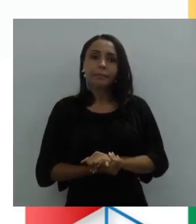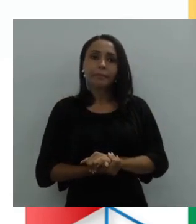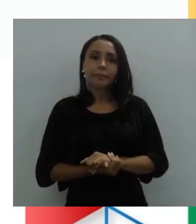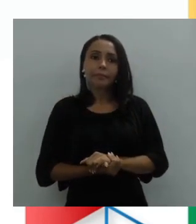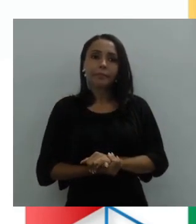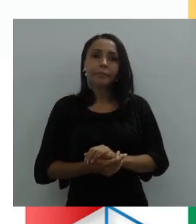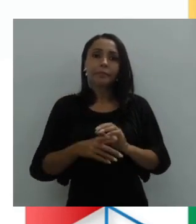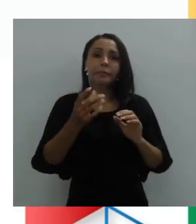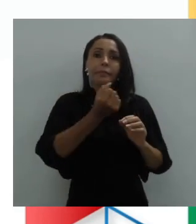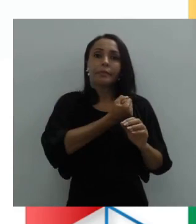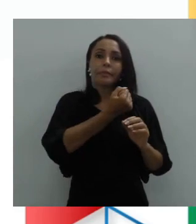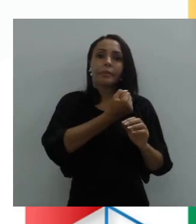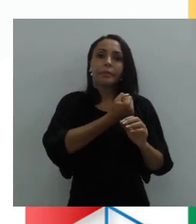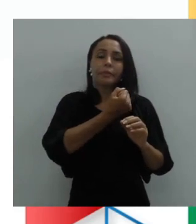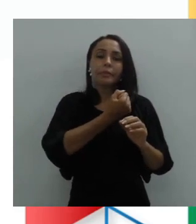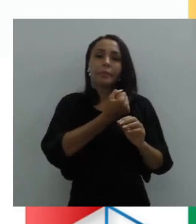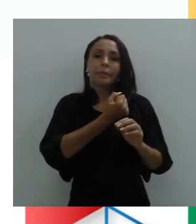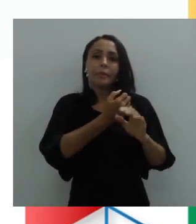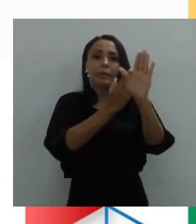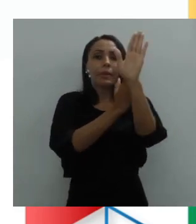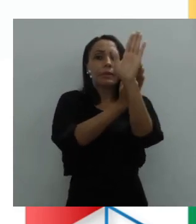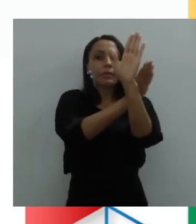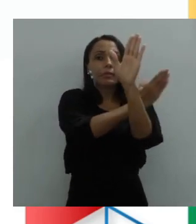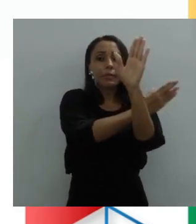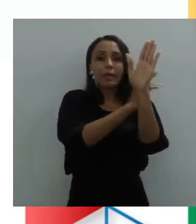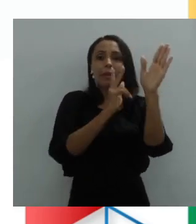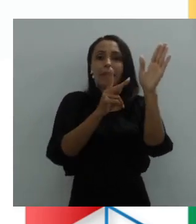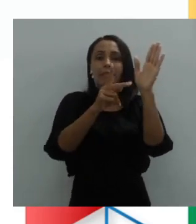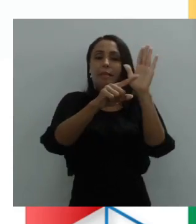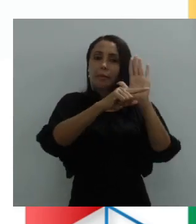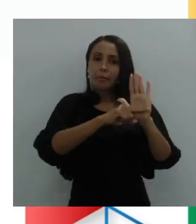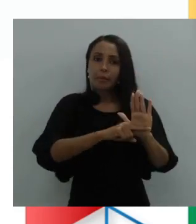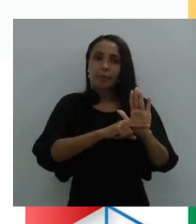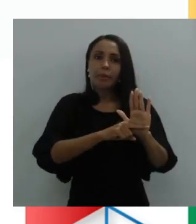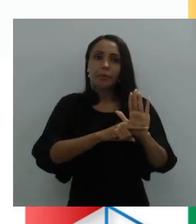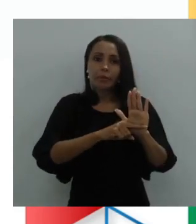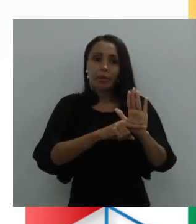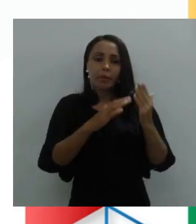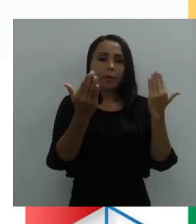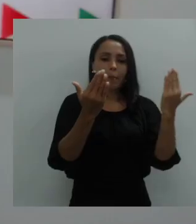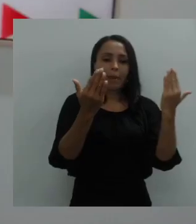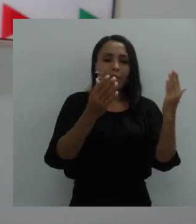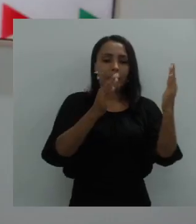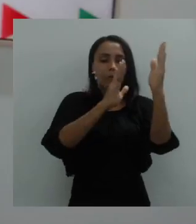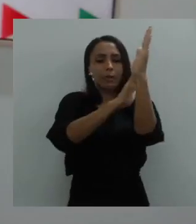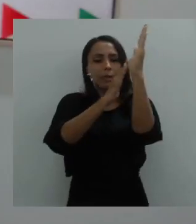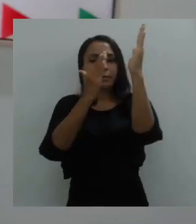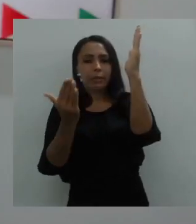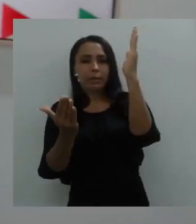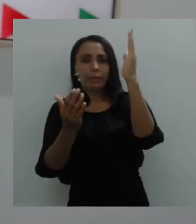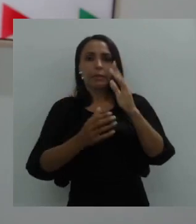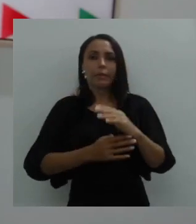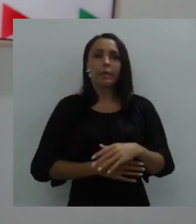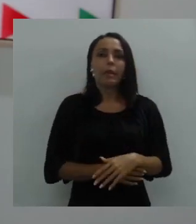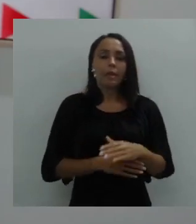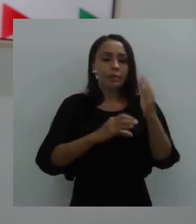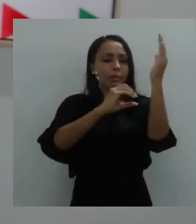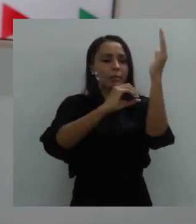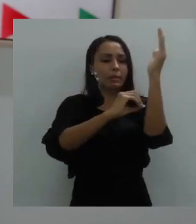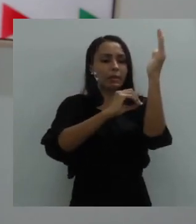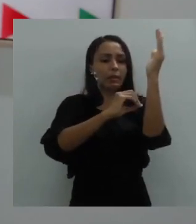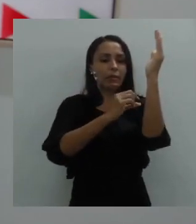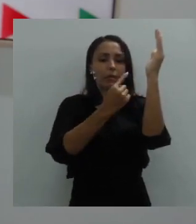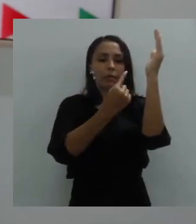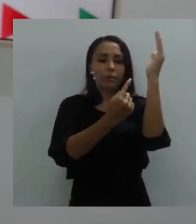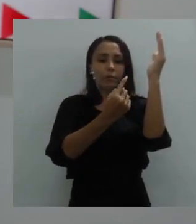o número à esquerda sempre é menor que o à direita. Por exemplo, se você tem o eixo do zero, aí depois do zero vem o número 1, e depois do 1